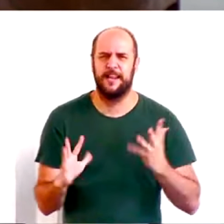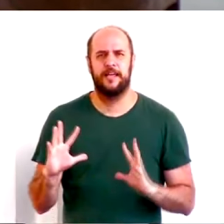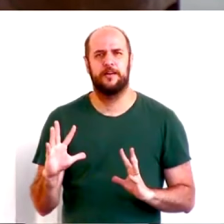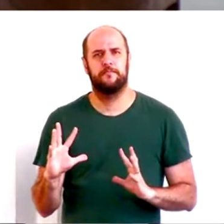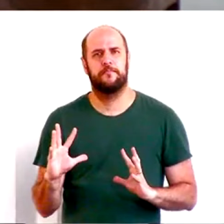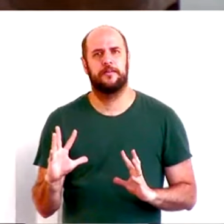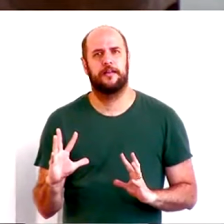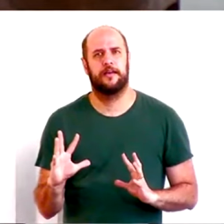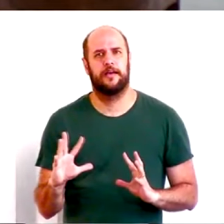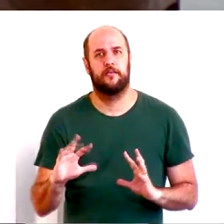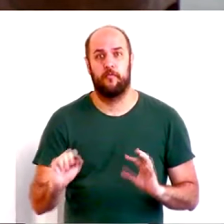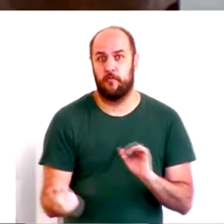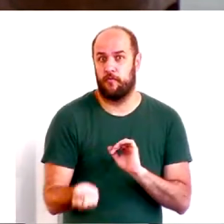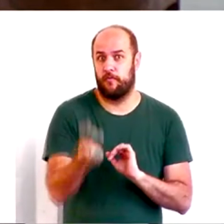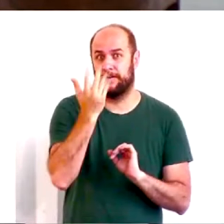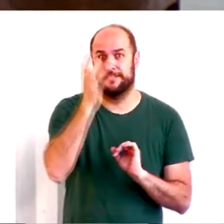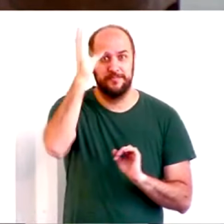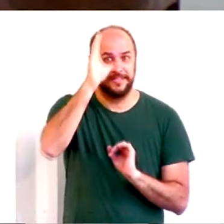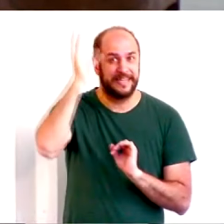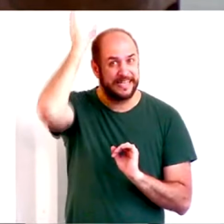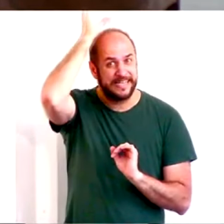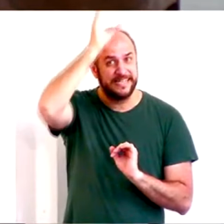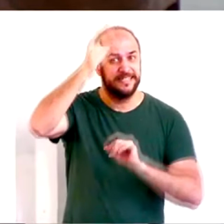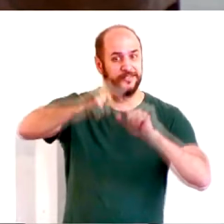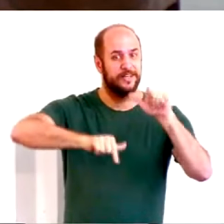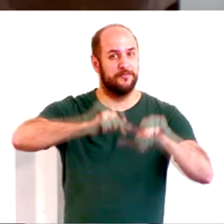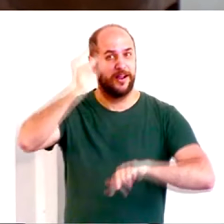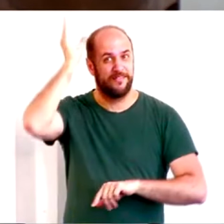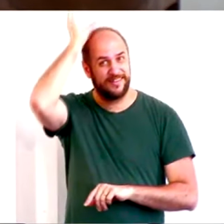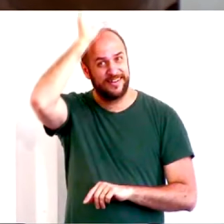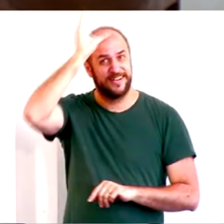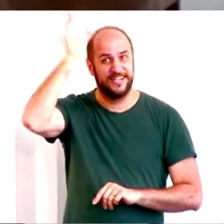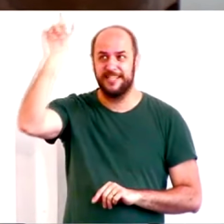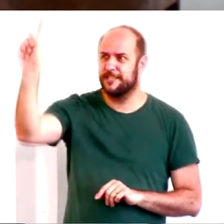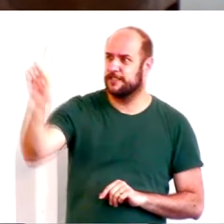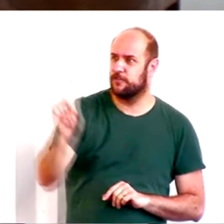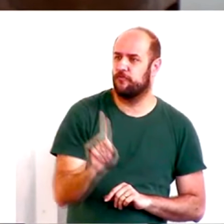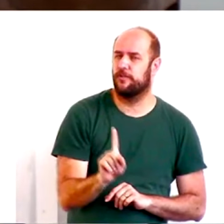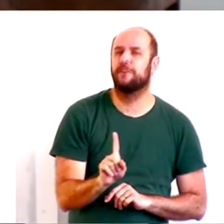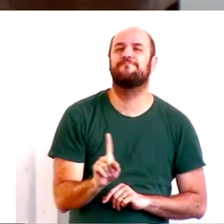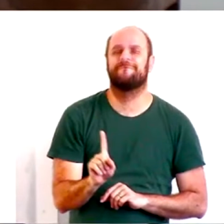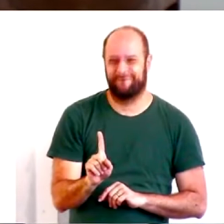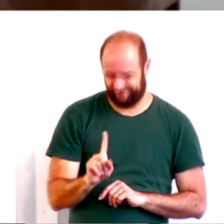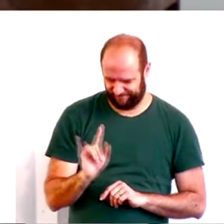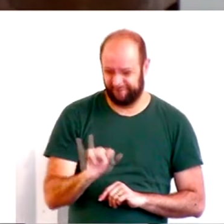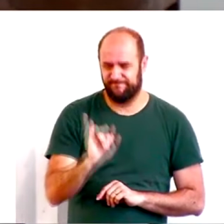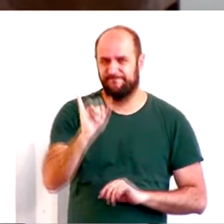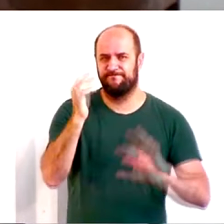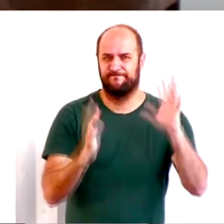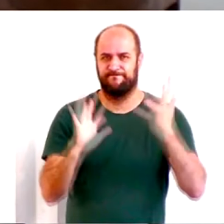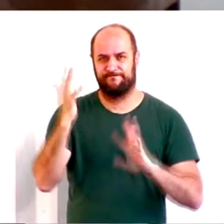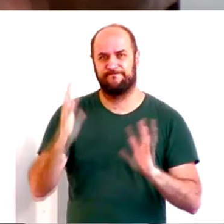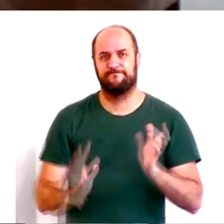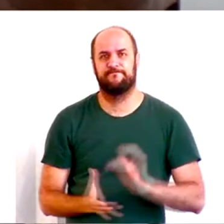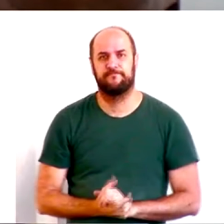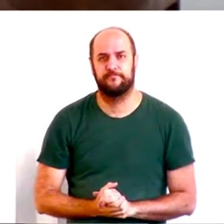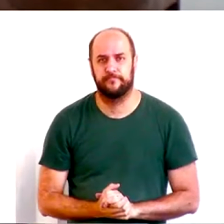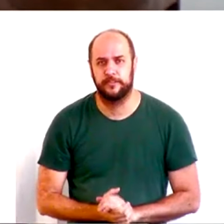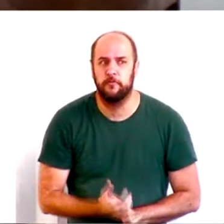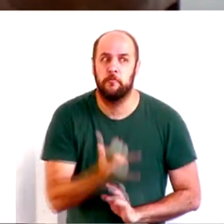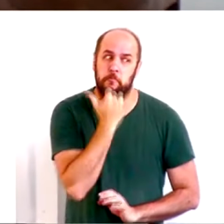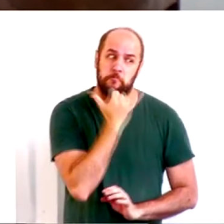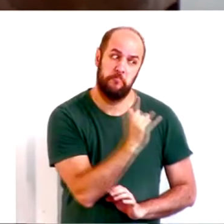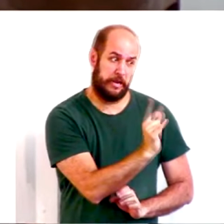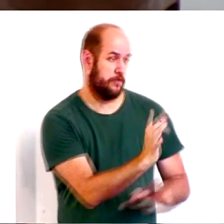cristológico essa ação de Deus em favor de um povo perdido Ah isso é então o mundo que me perdoe que nos